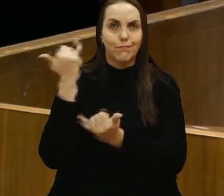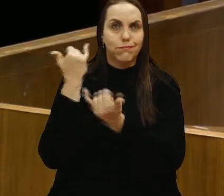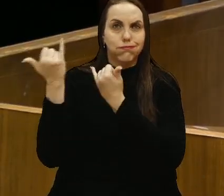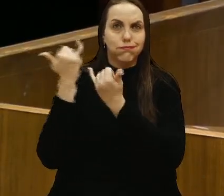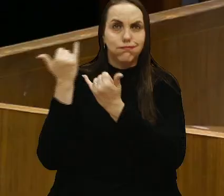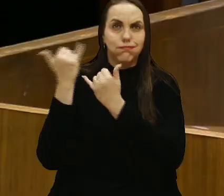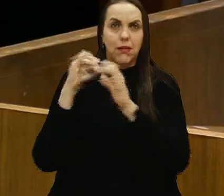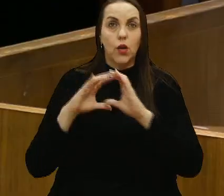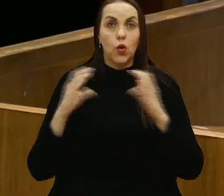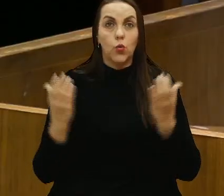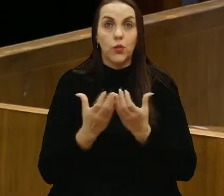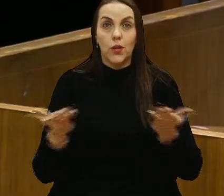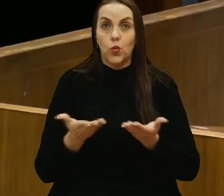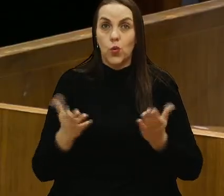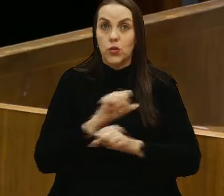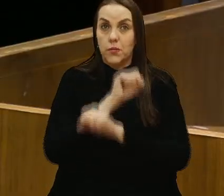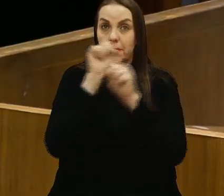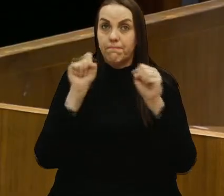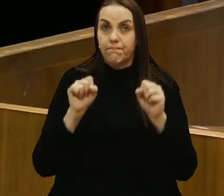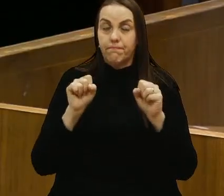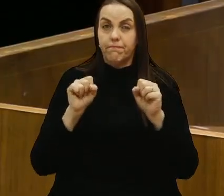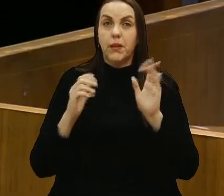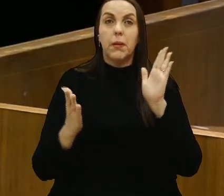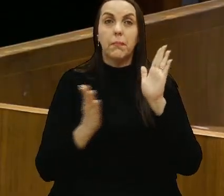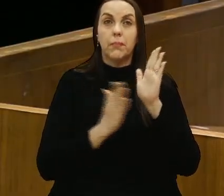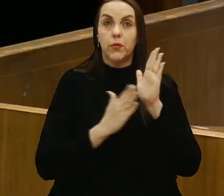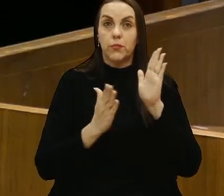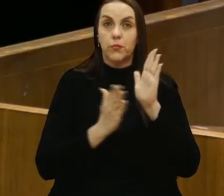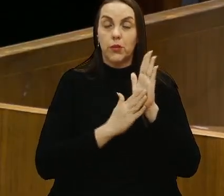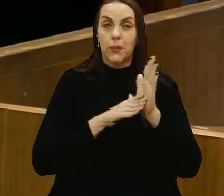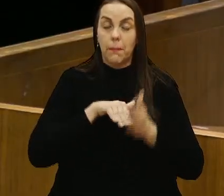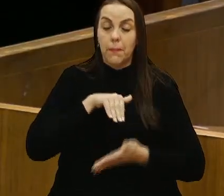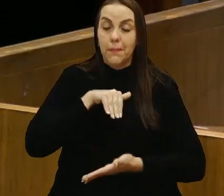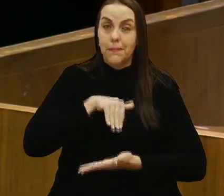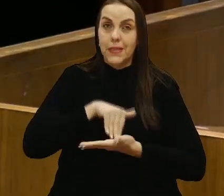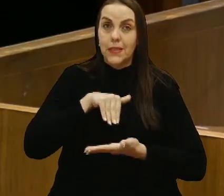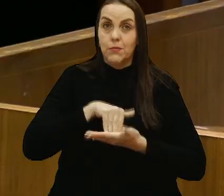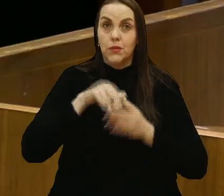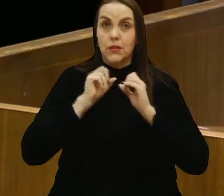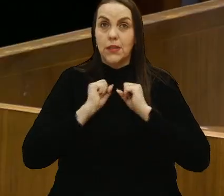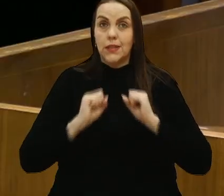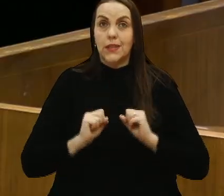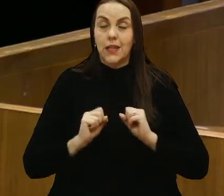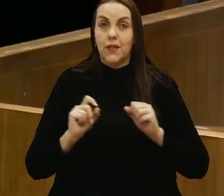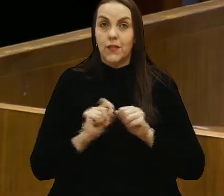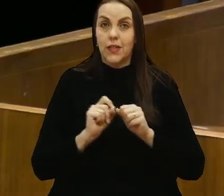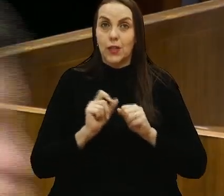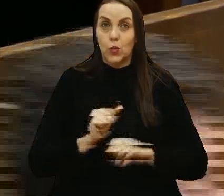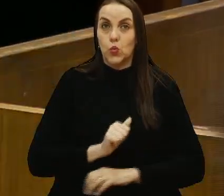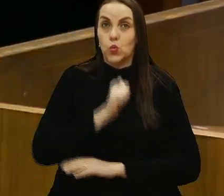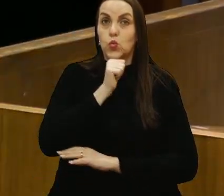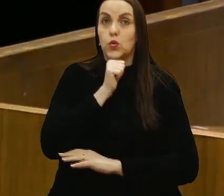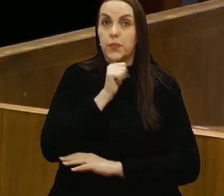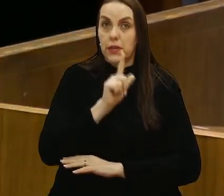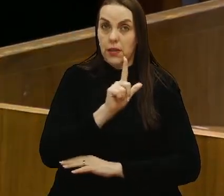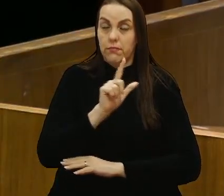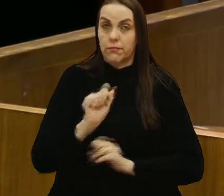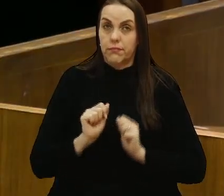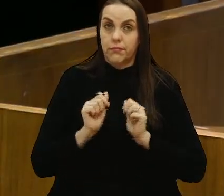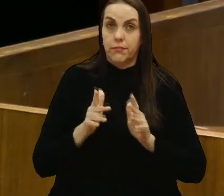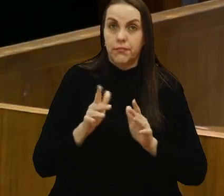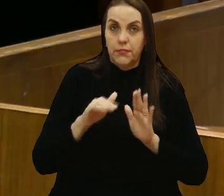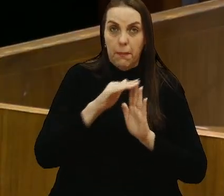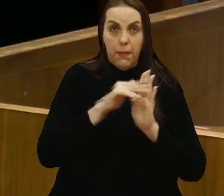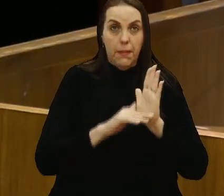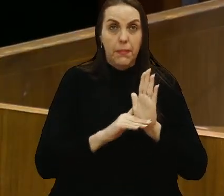manhã. E eu proponho que o mínimo que essa secretaria tem que fazer é suspender os atos até que nós tenhamos